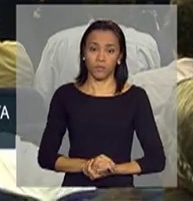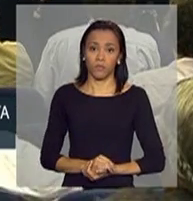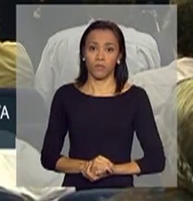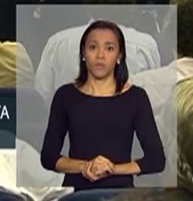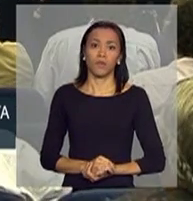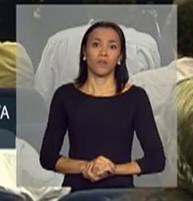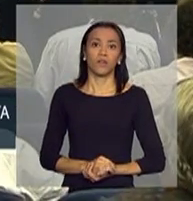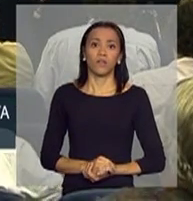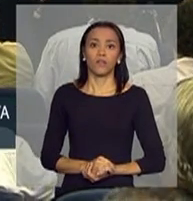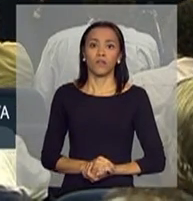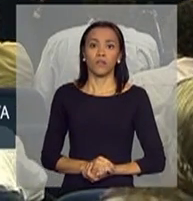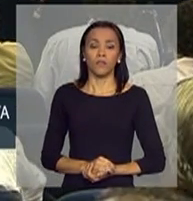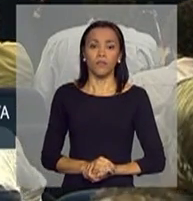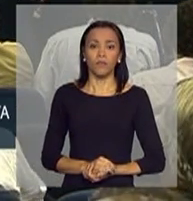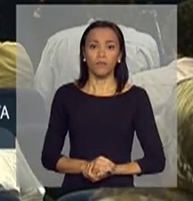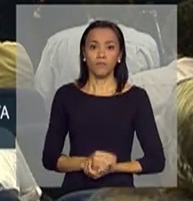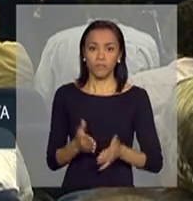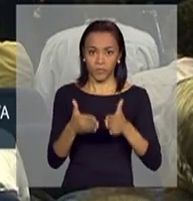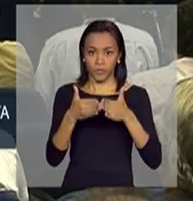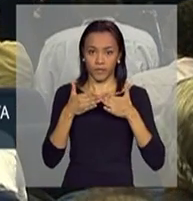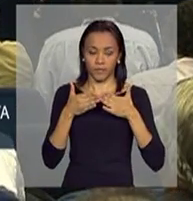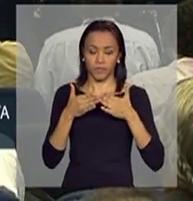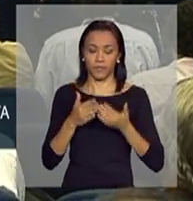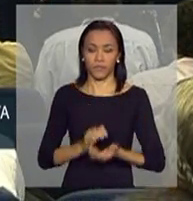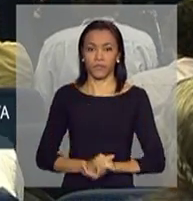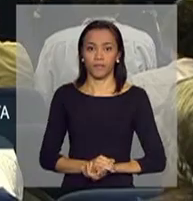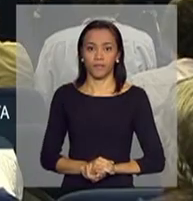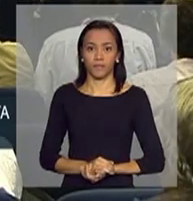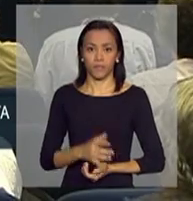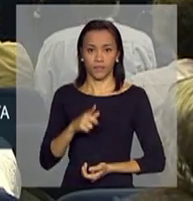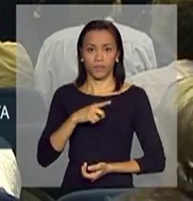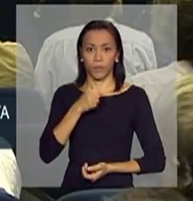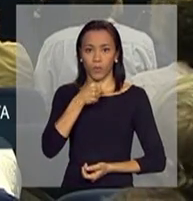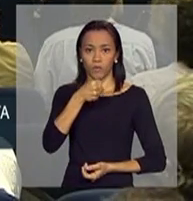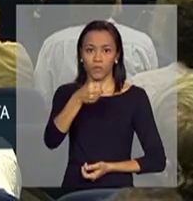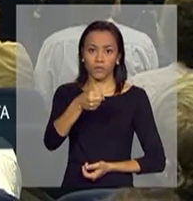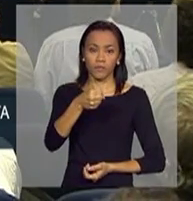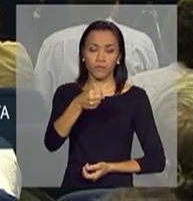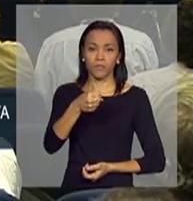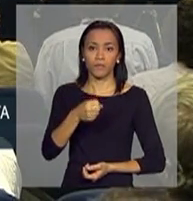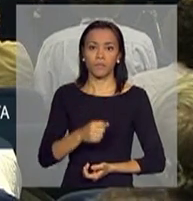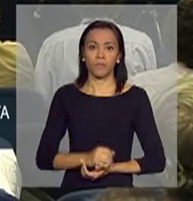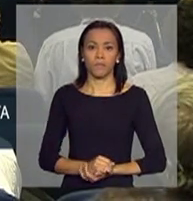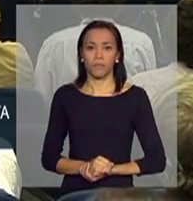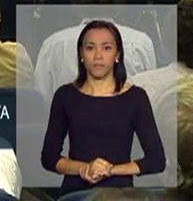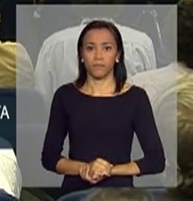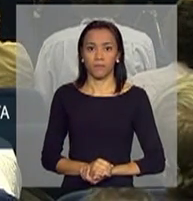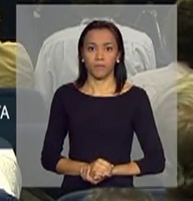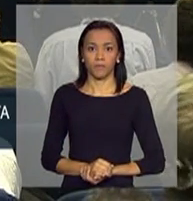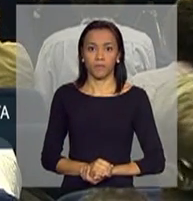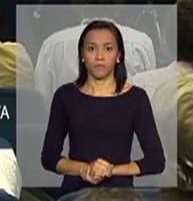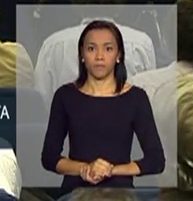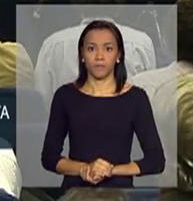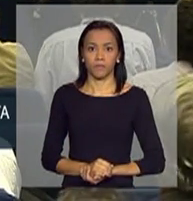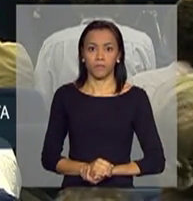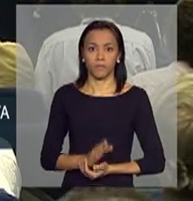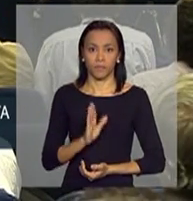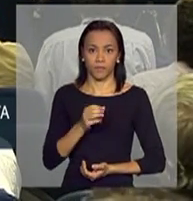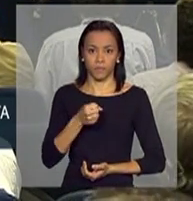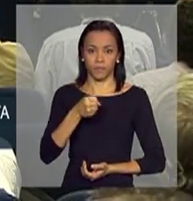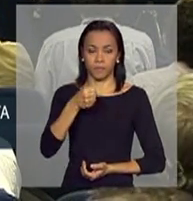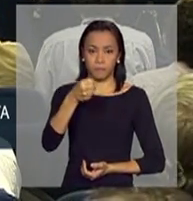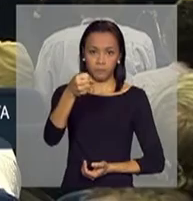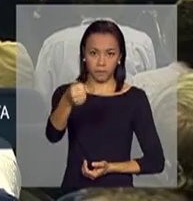tá? Na ordem, Evandro primeiro, por gentileza. Tem um microfone para a audiência? Está aqui. Já está indo